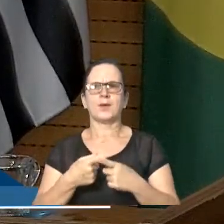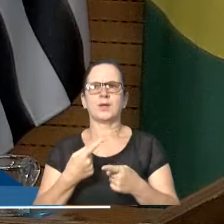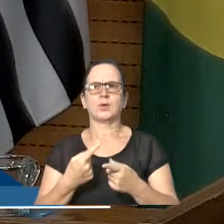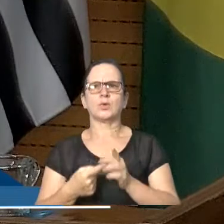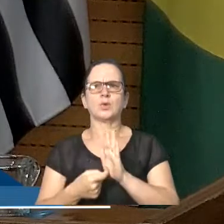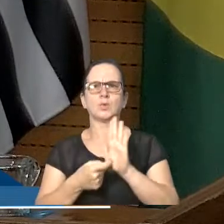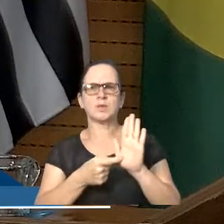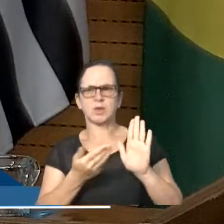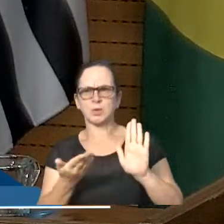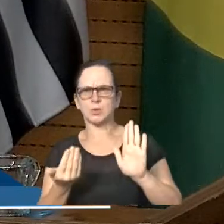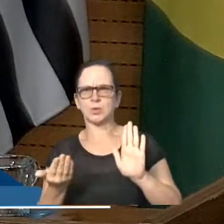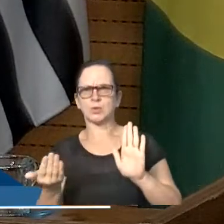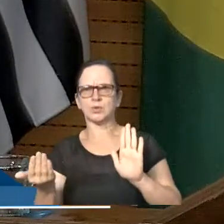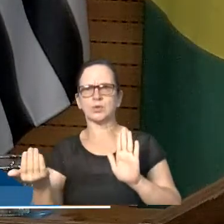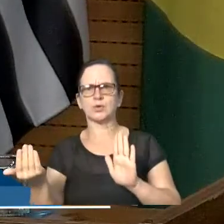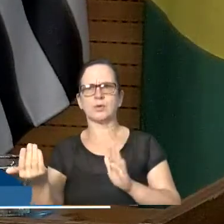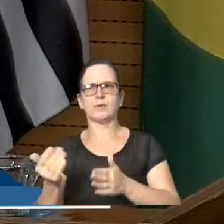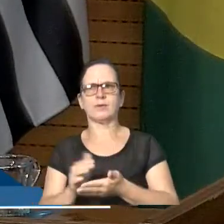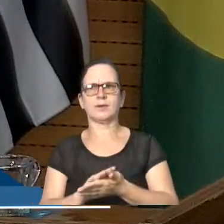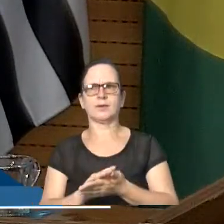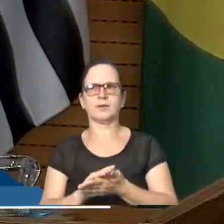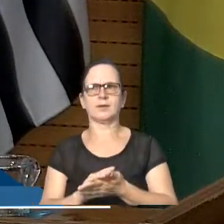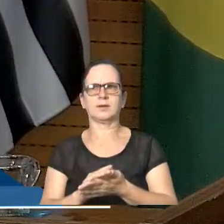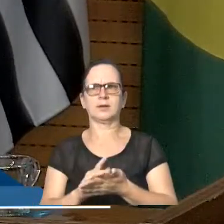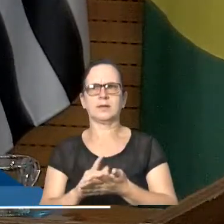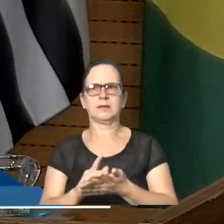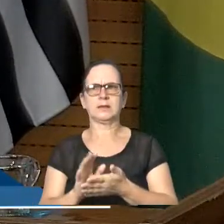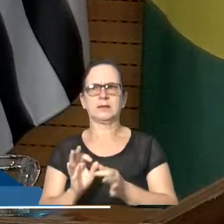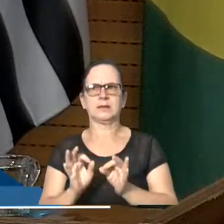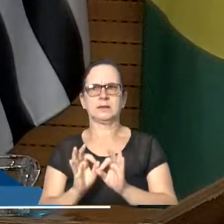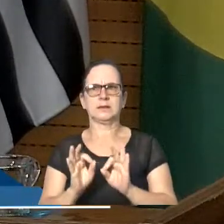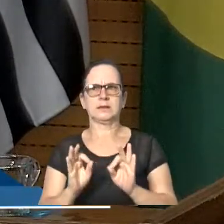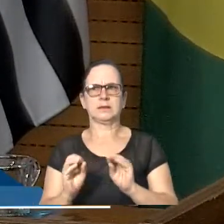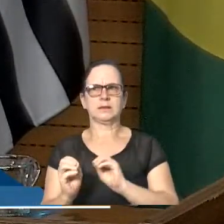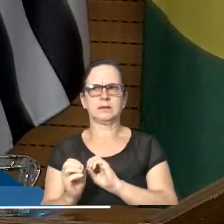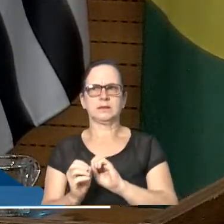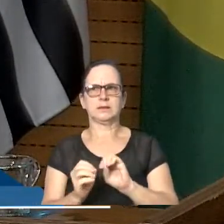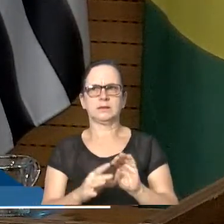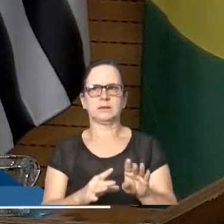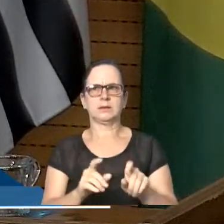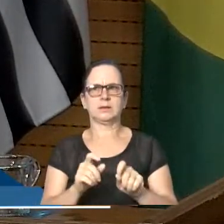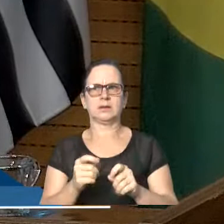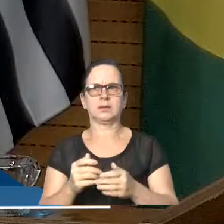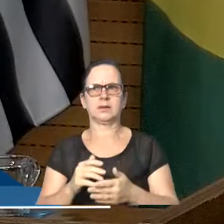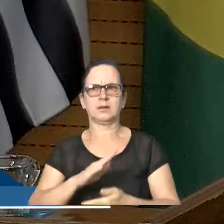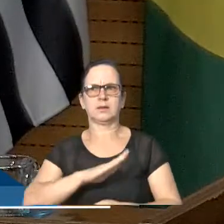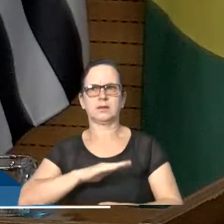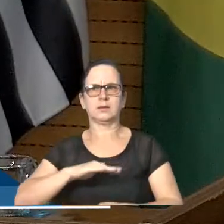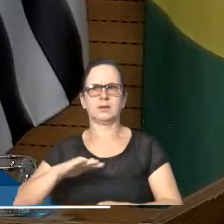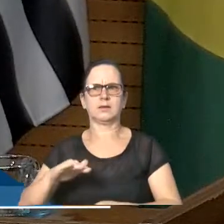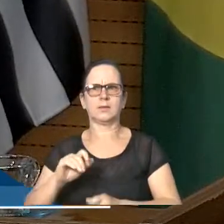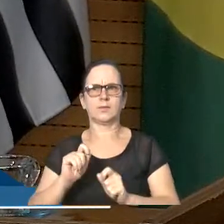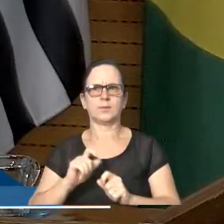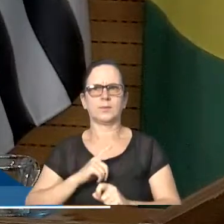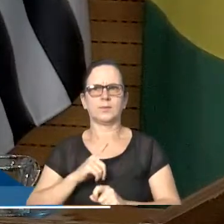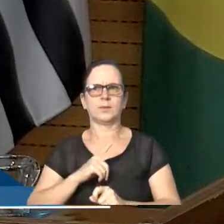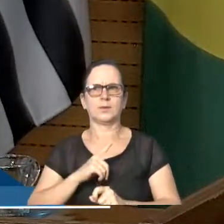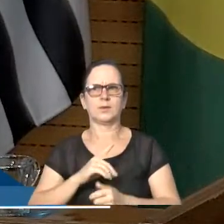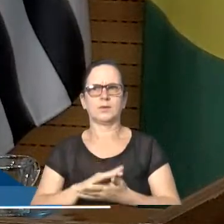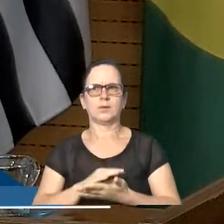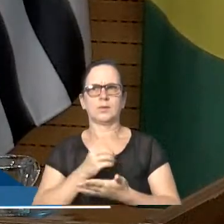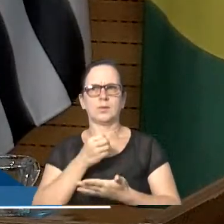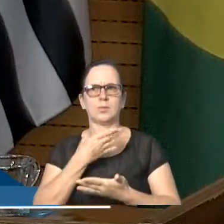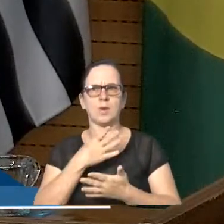para os nossos jovens lá, ela é totalmente inadequada para que as crianças possam ter uma